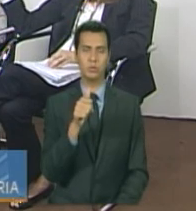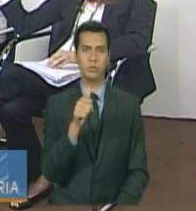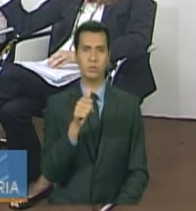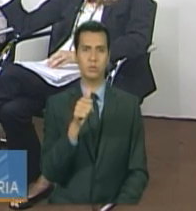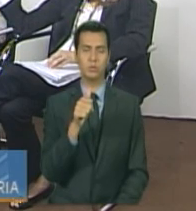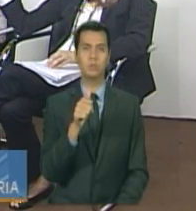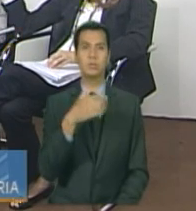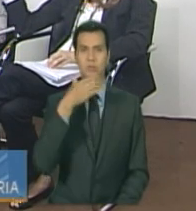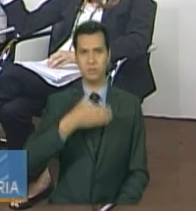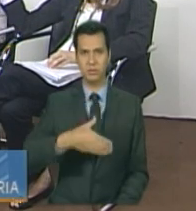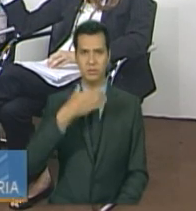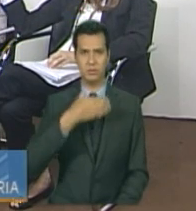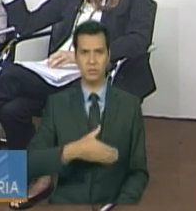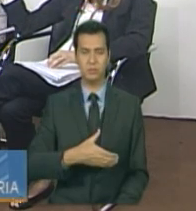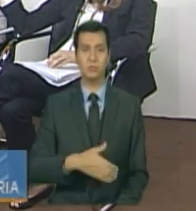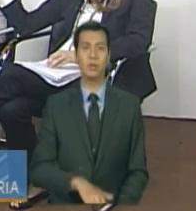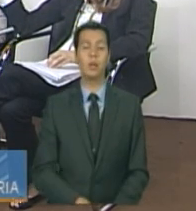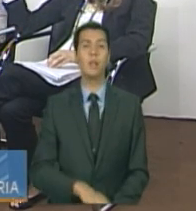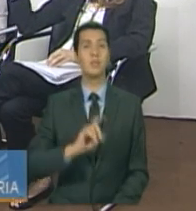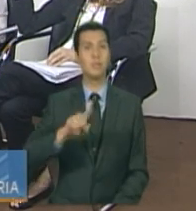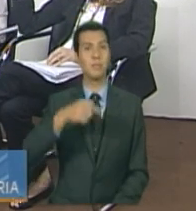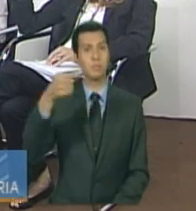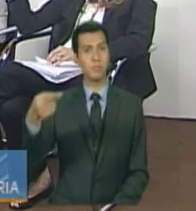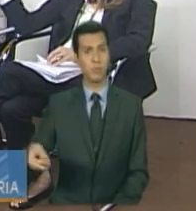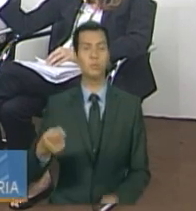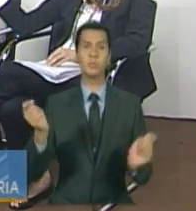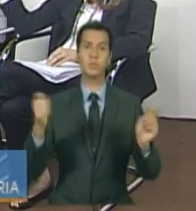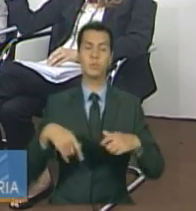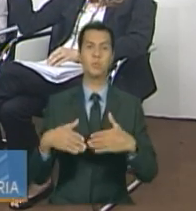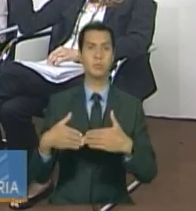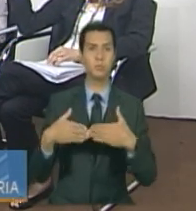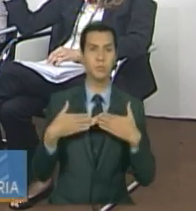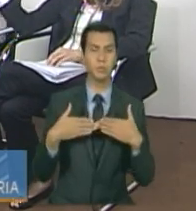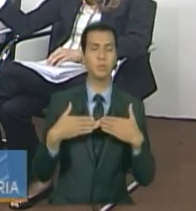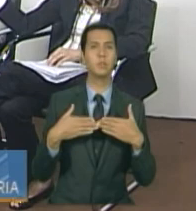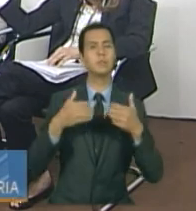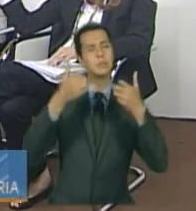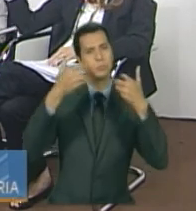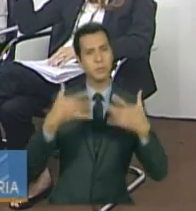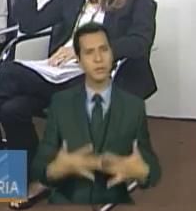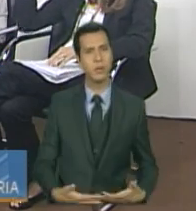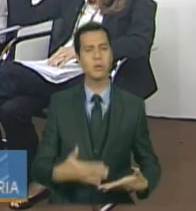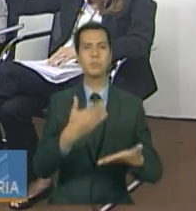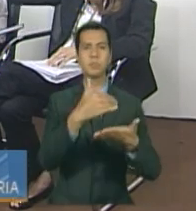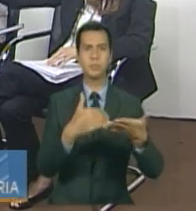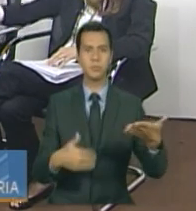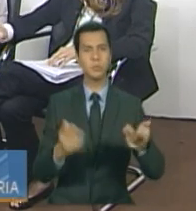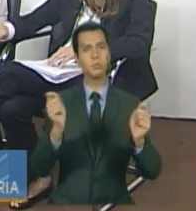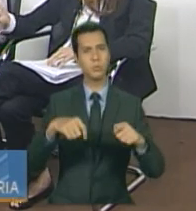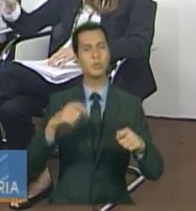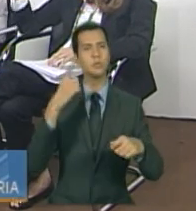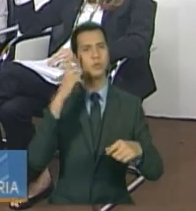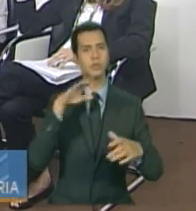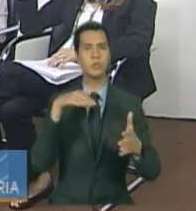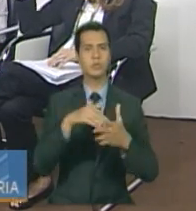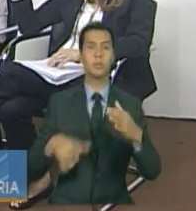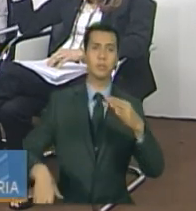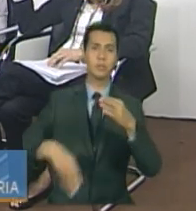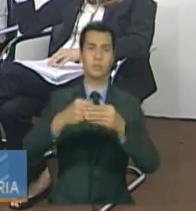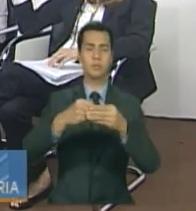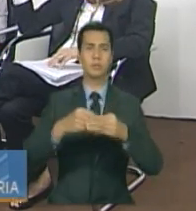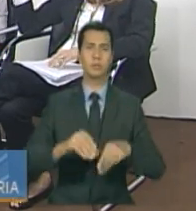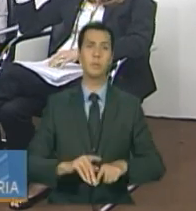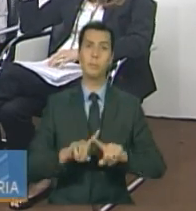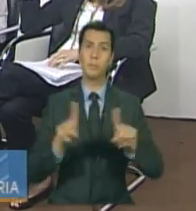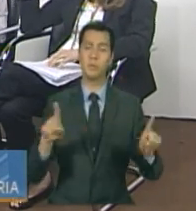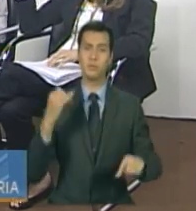11 de dezembro. Após isso, ele pode, por uma solicitação com justificativa, ter um prazo adicional. Mas é importante